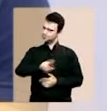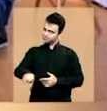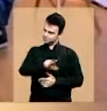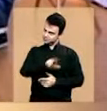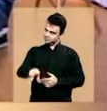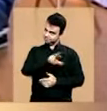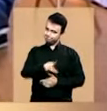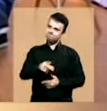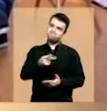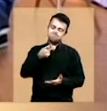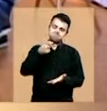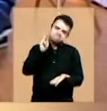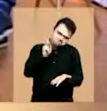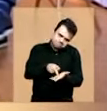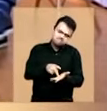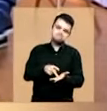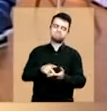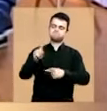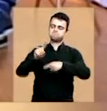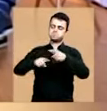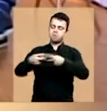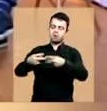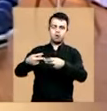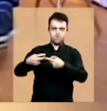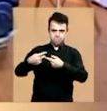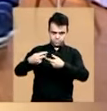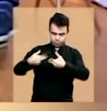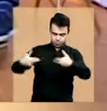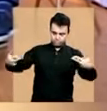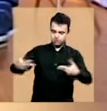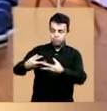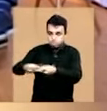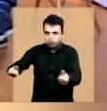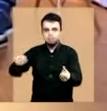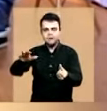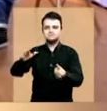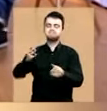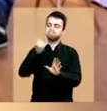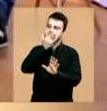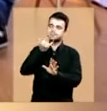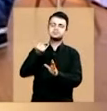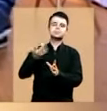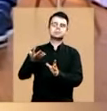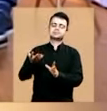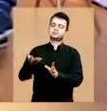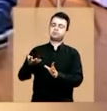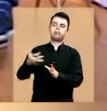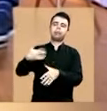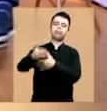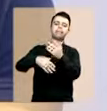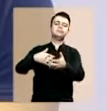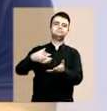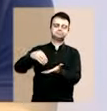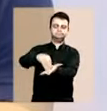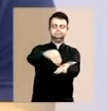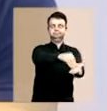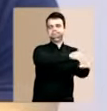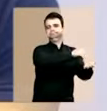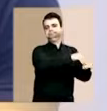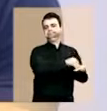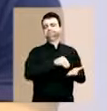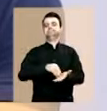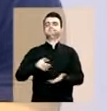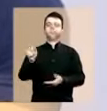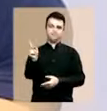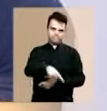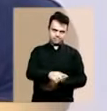né? Ou na verdade, alguns eles não acabam, mas eles mudam de direção e começam a escassez, né?